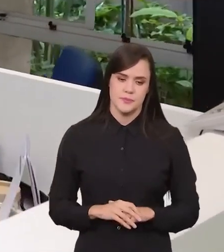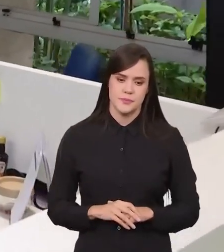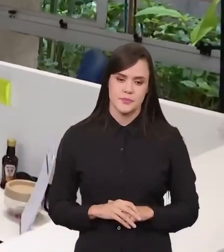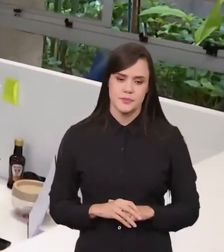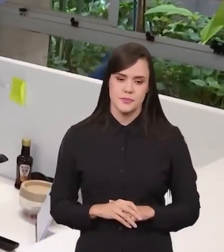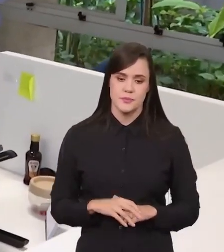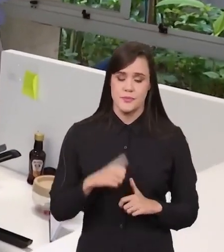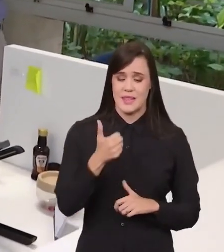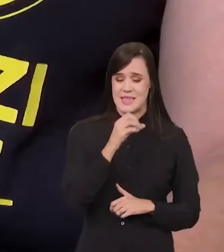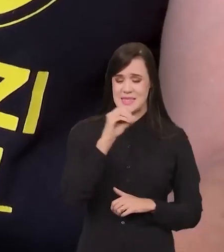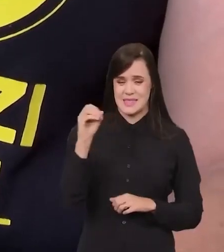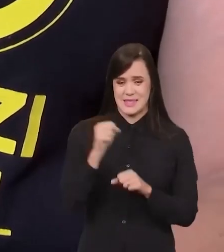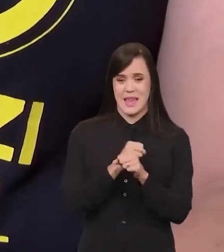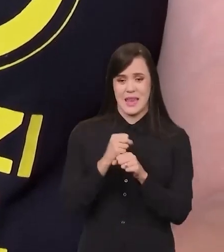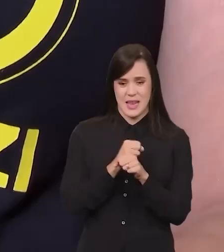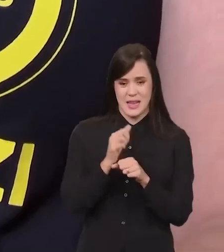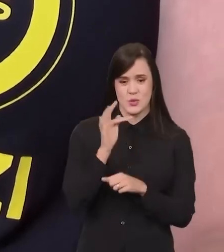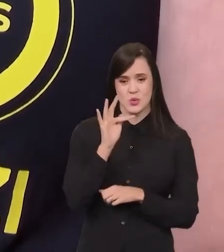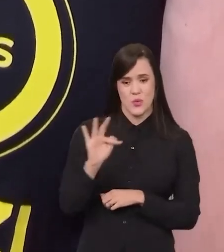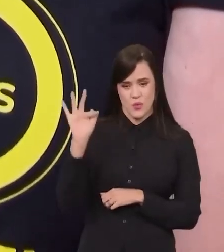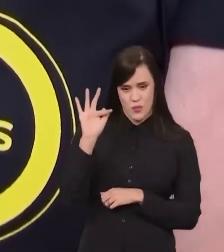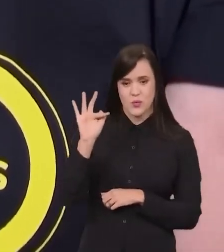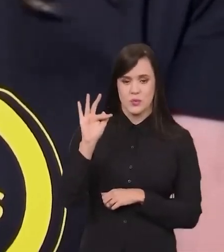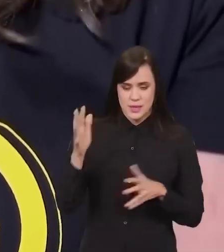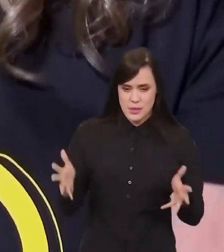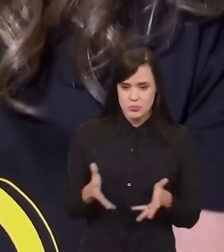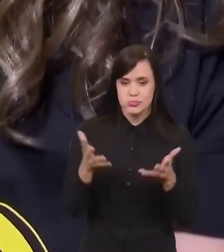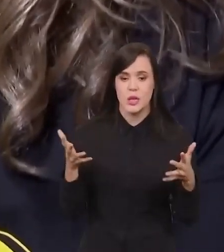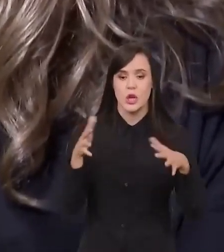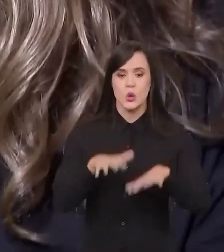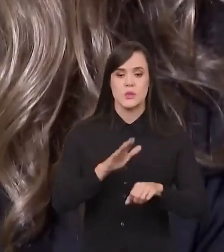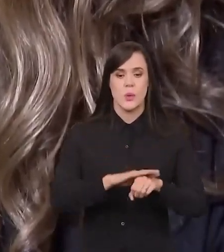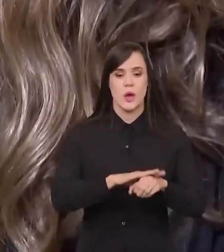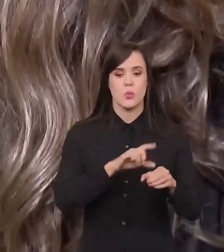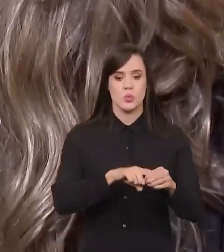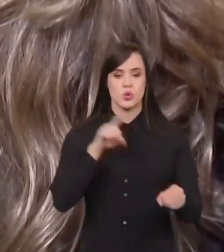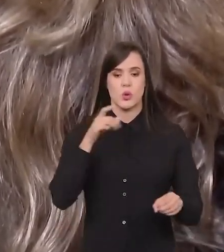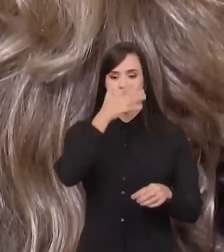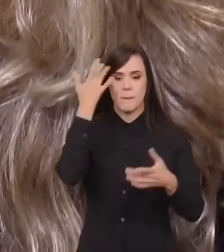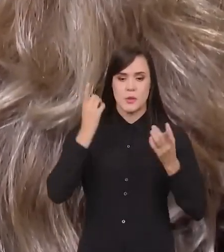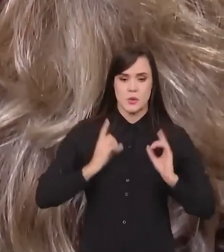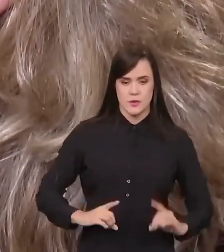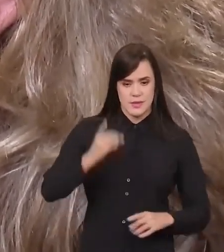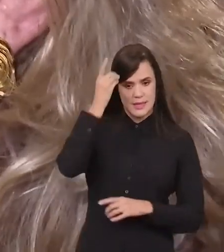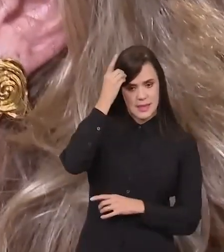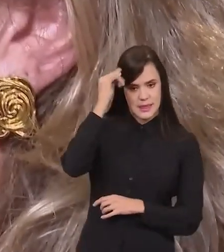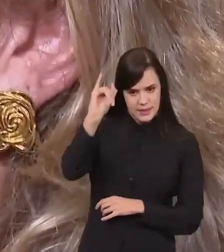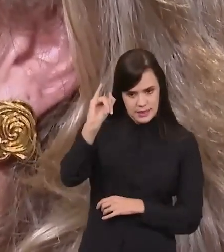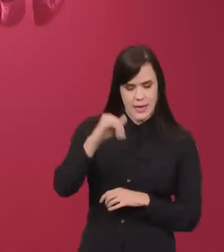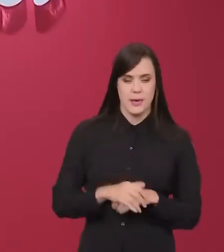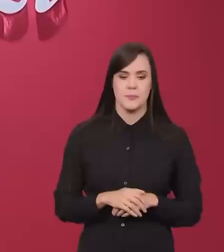Há 100 anos, a Fundação Pestalozzi promove inclusão e autonomia para pessoas com deficiência intelectual, por meio